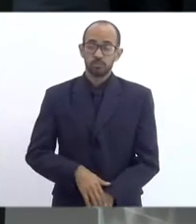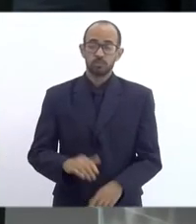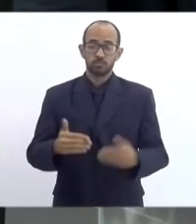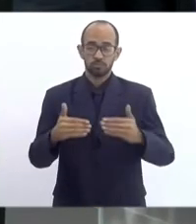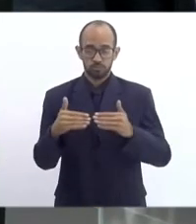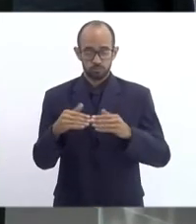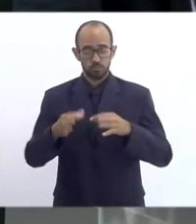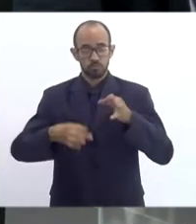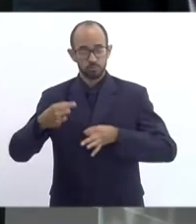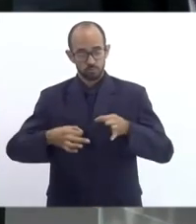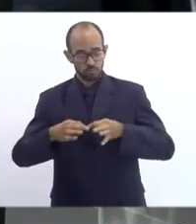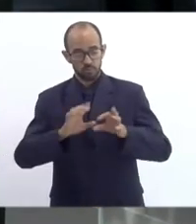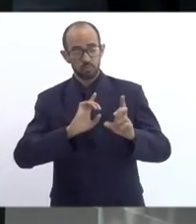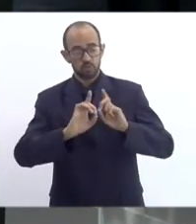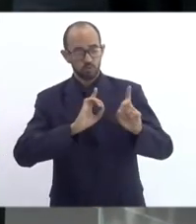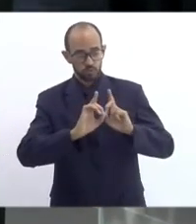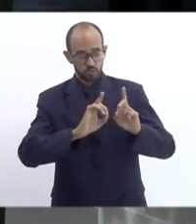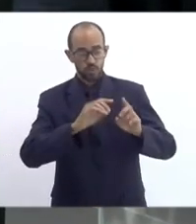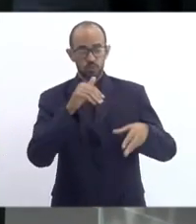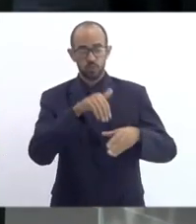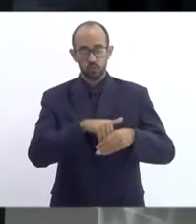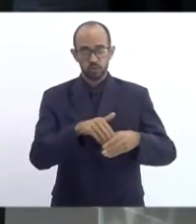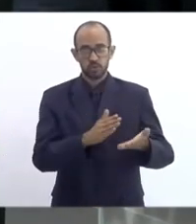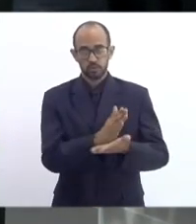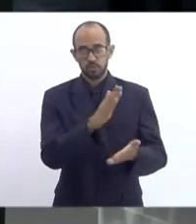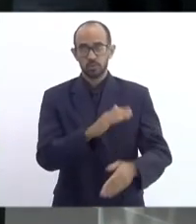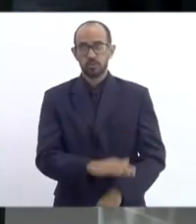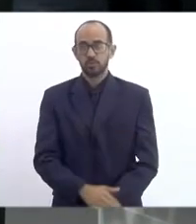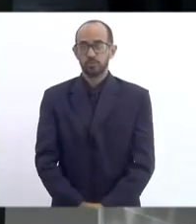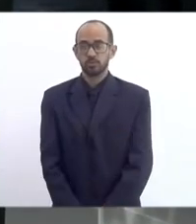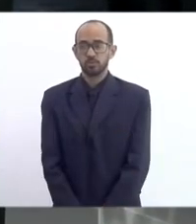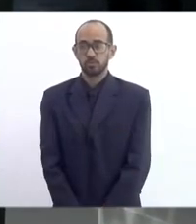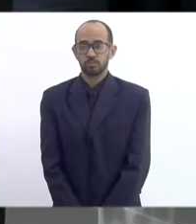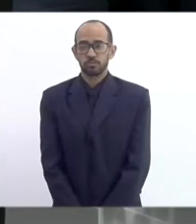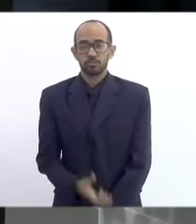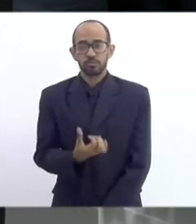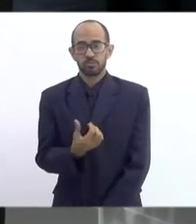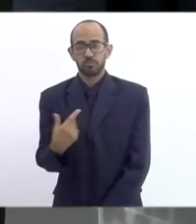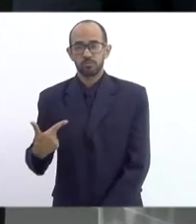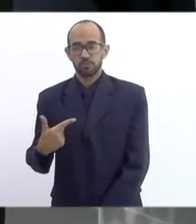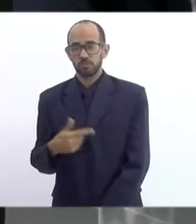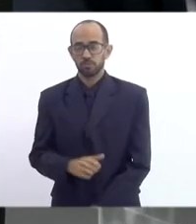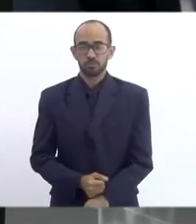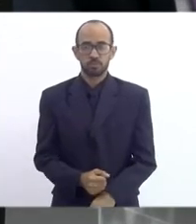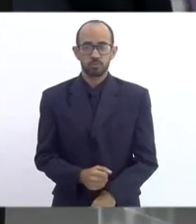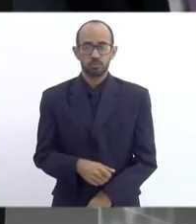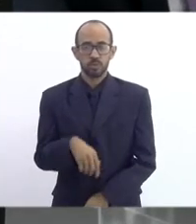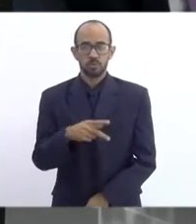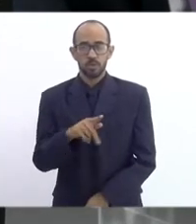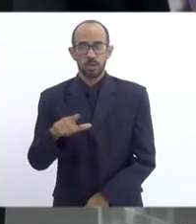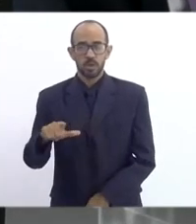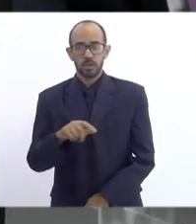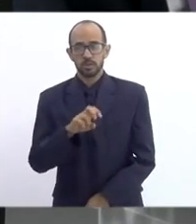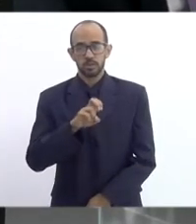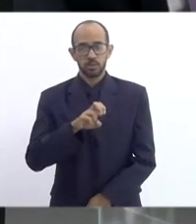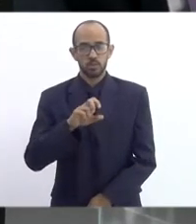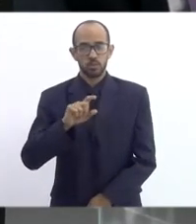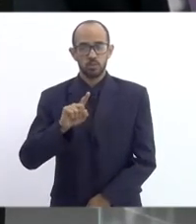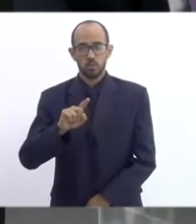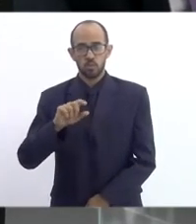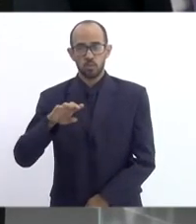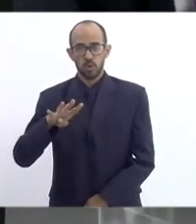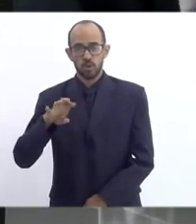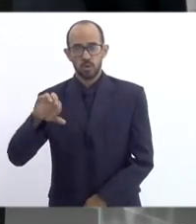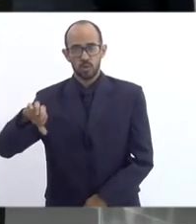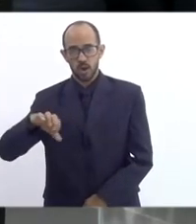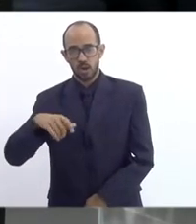Em discussão, em votação, aprovado. 62. Projeto de lei 5149-21, autoria do deputado